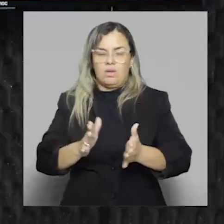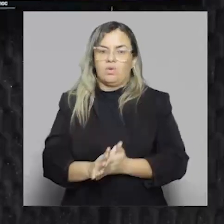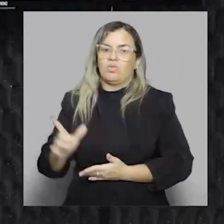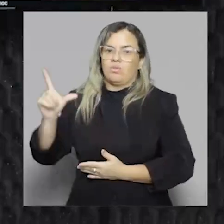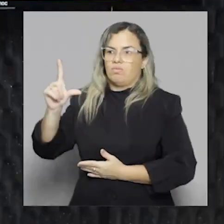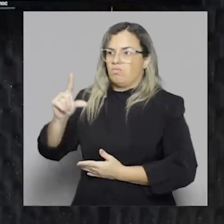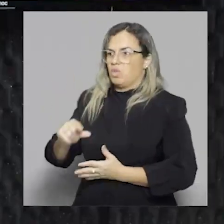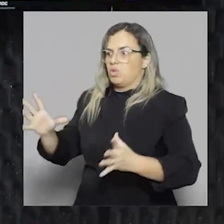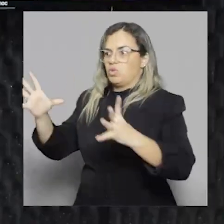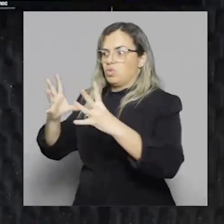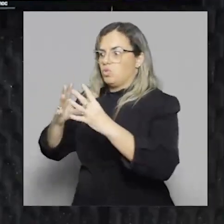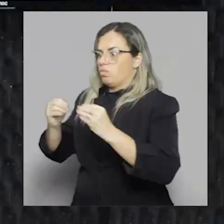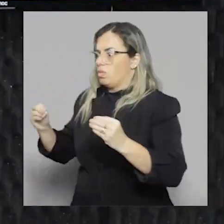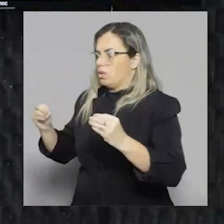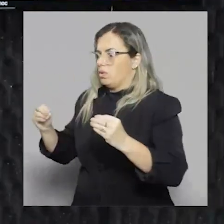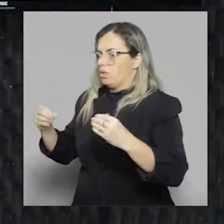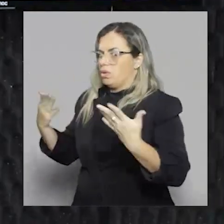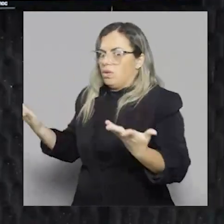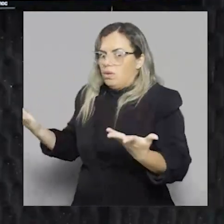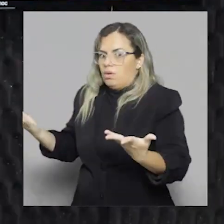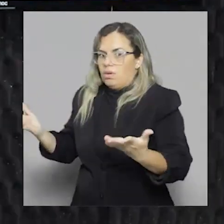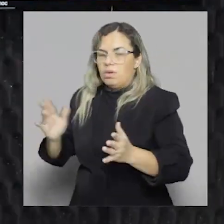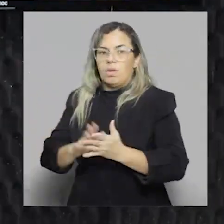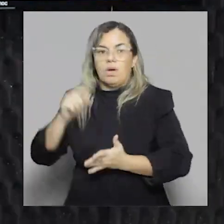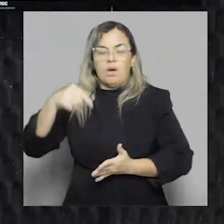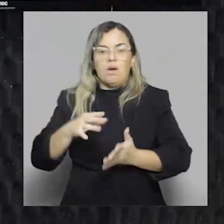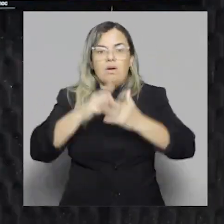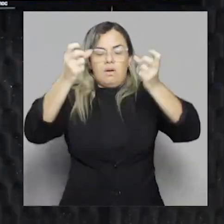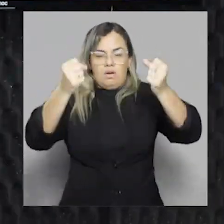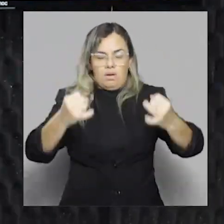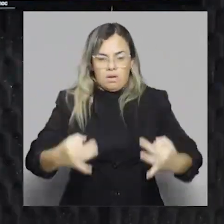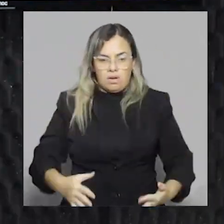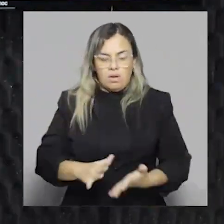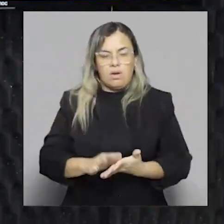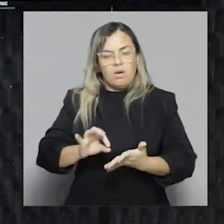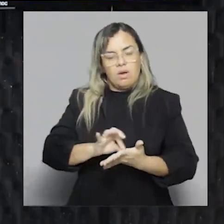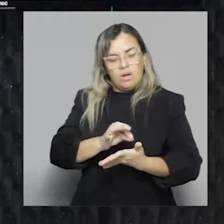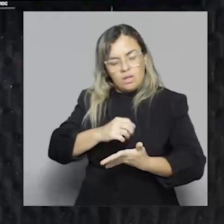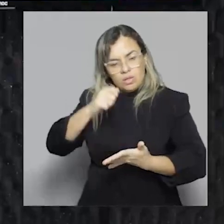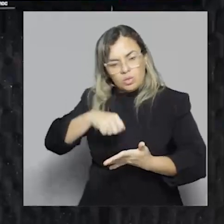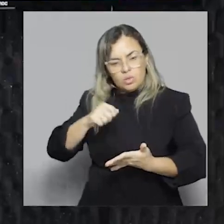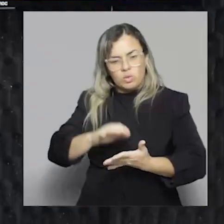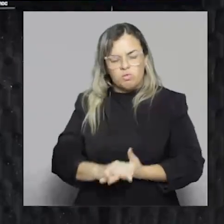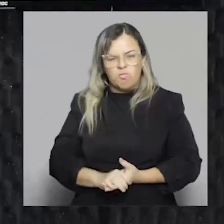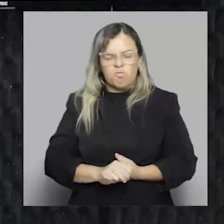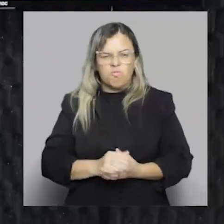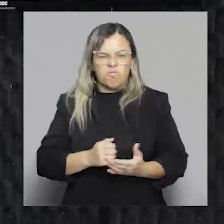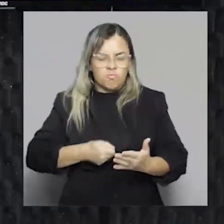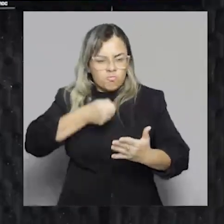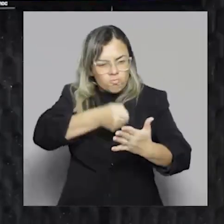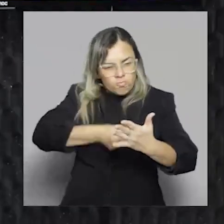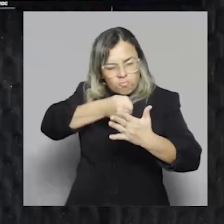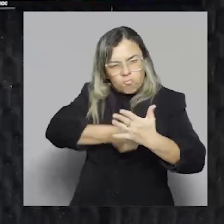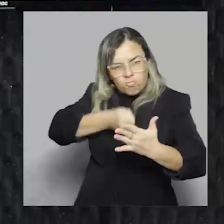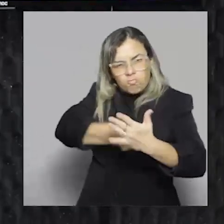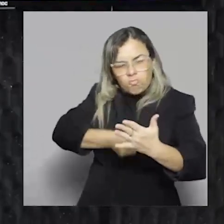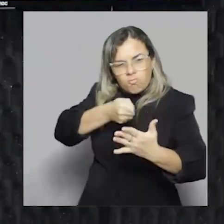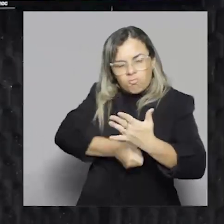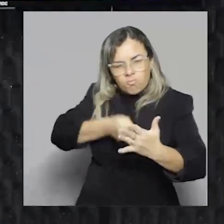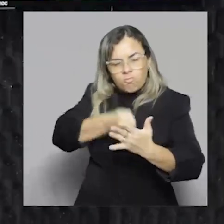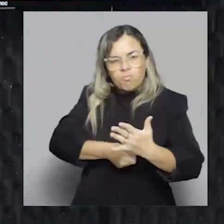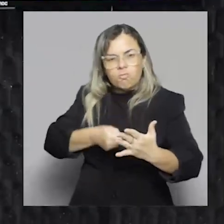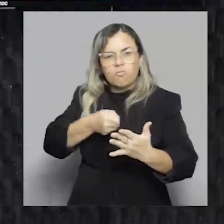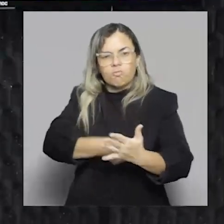literalmente sumiam. Né? E os relatos, inclusive registros que se sabe sobre torturas, né? Que algumas pessoas disseram que não aconteceu,